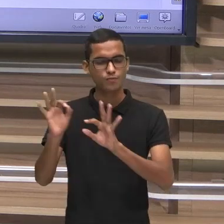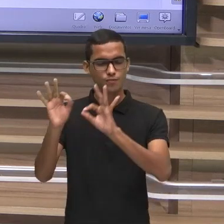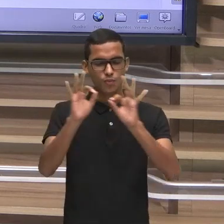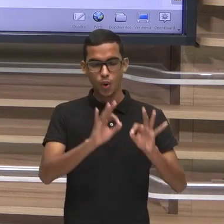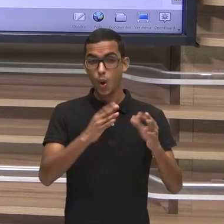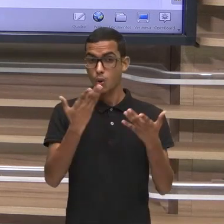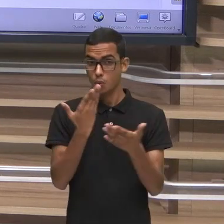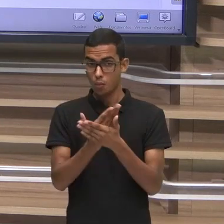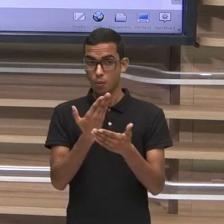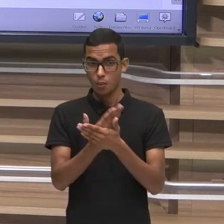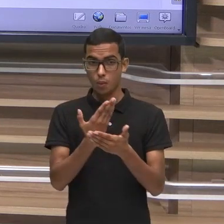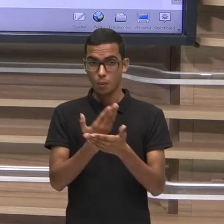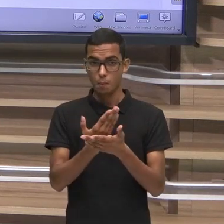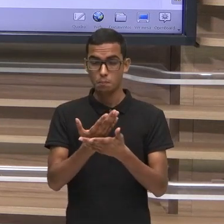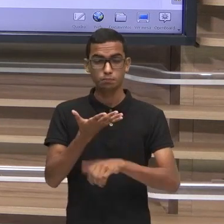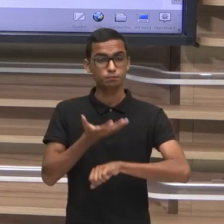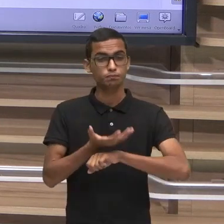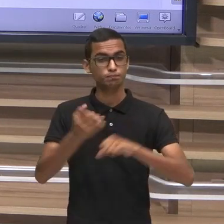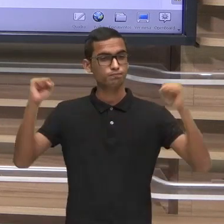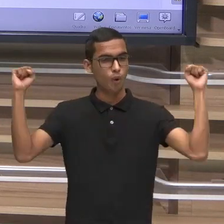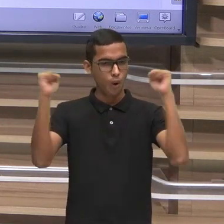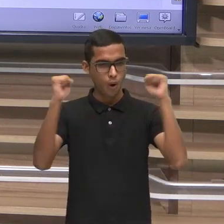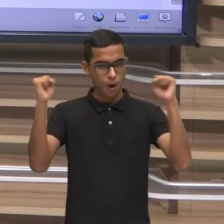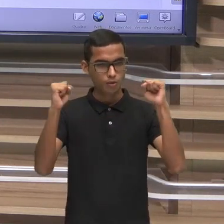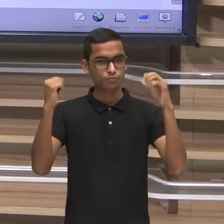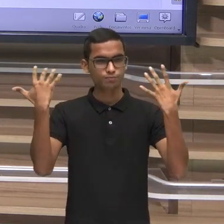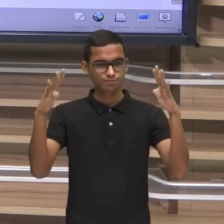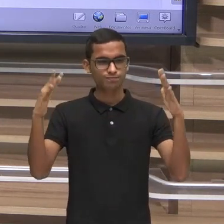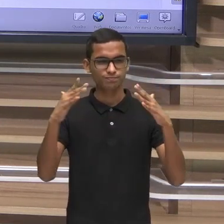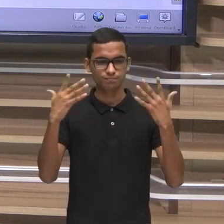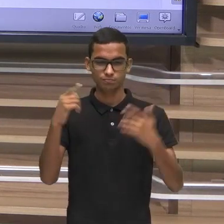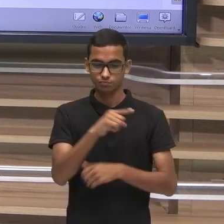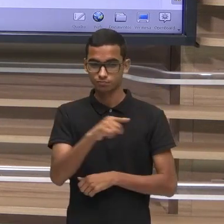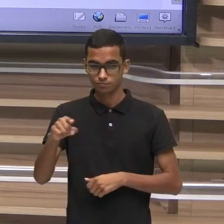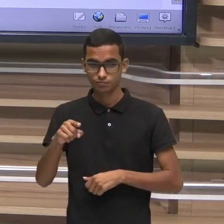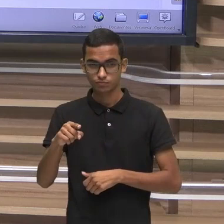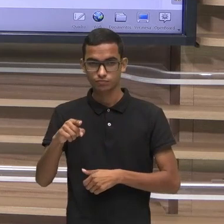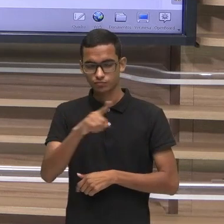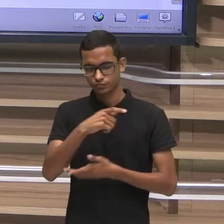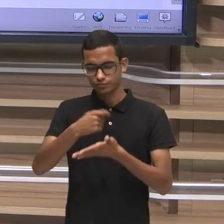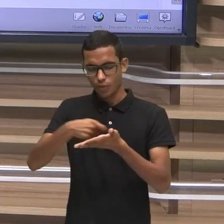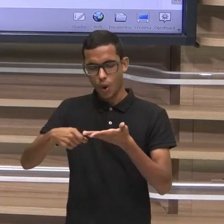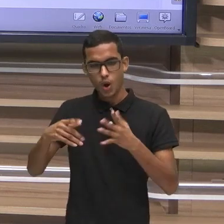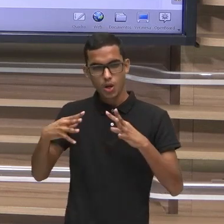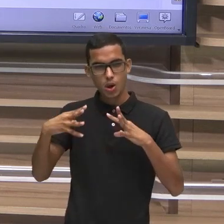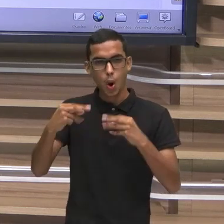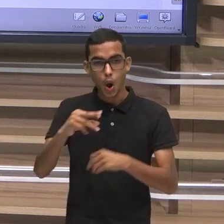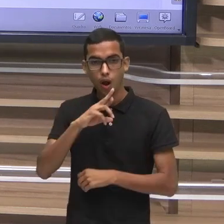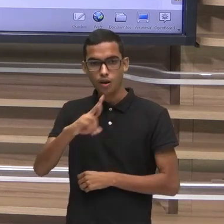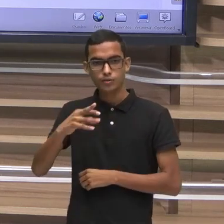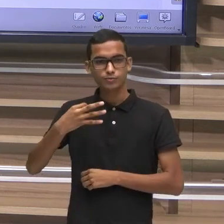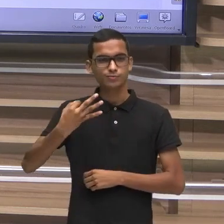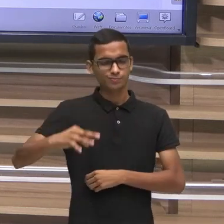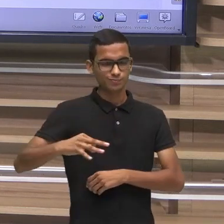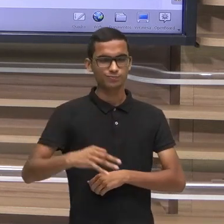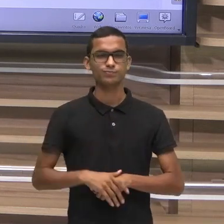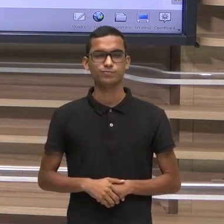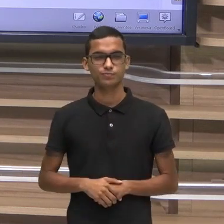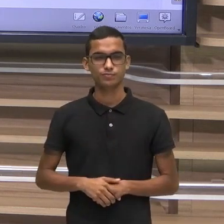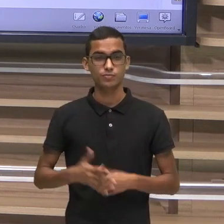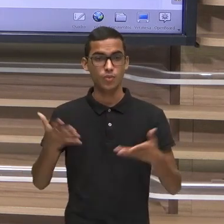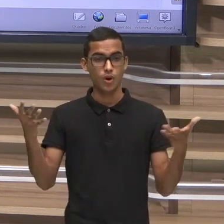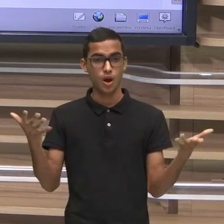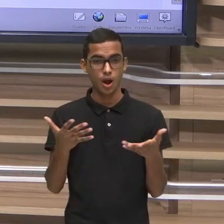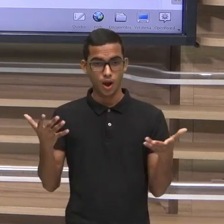nossas aulas de educação física. Estão de parabéns porque anotaram tudo, responderam de forma satisfatória. E agora